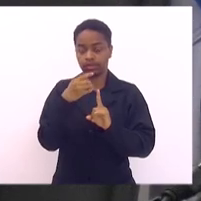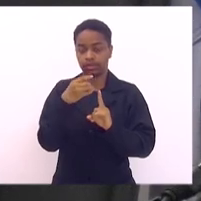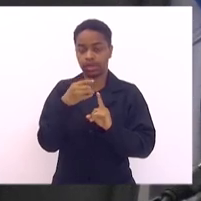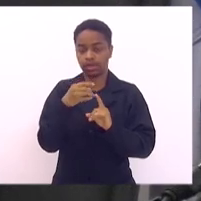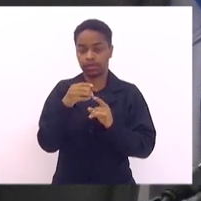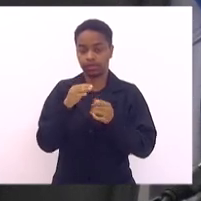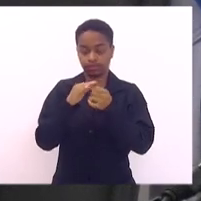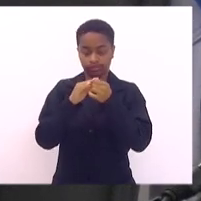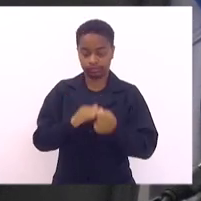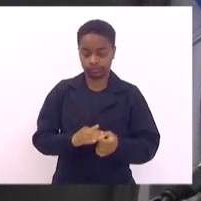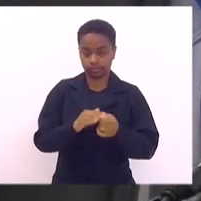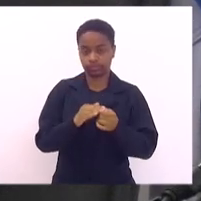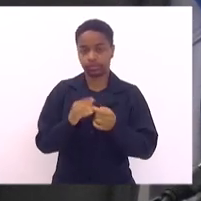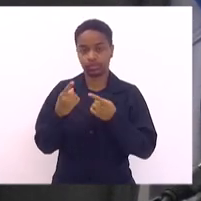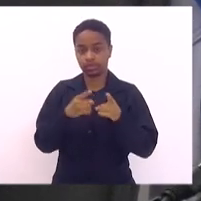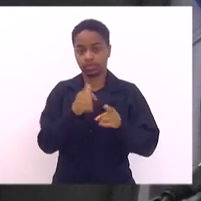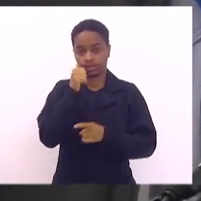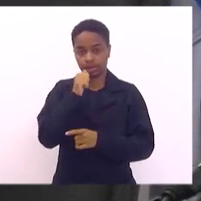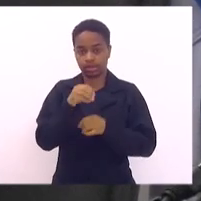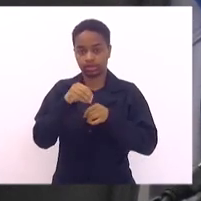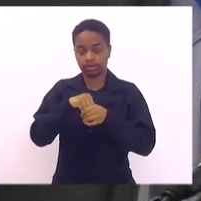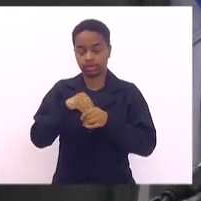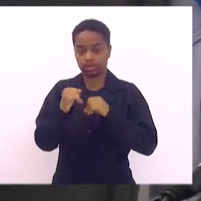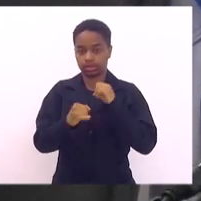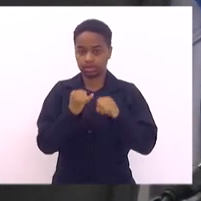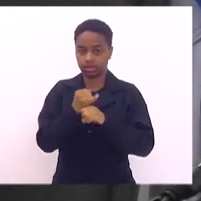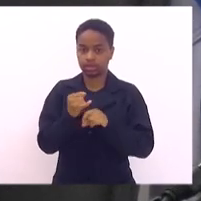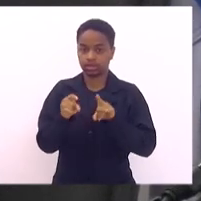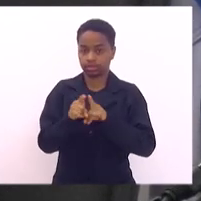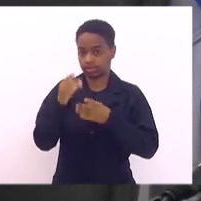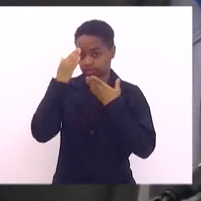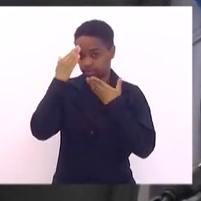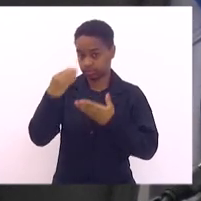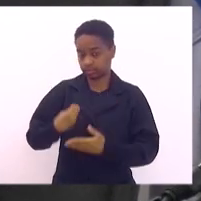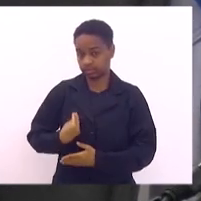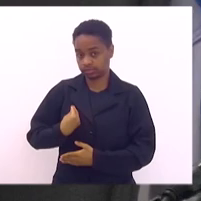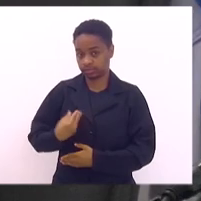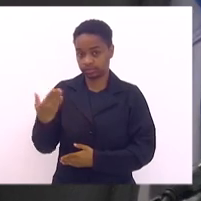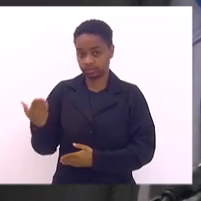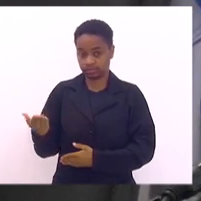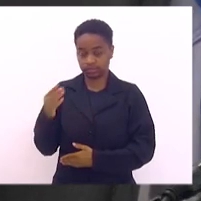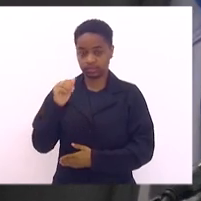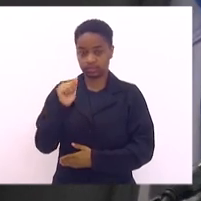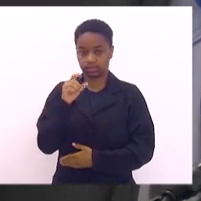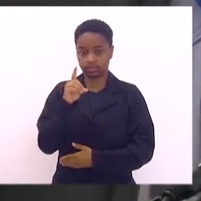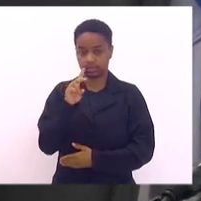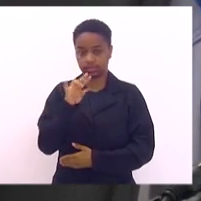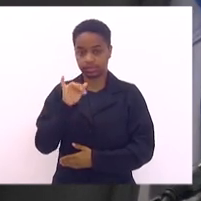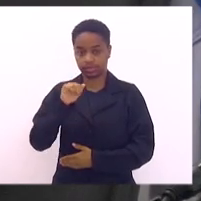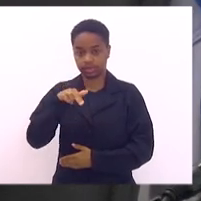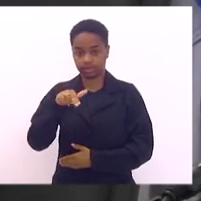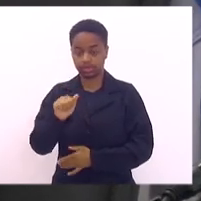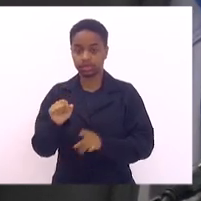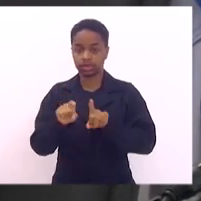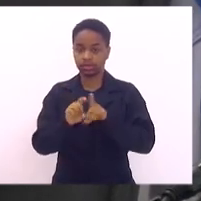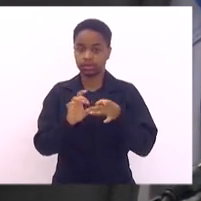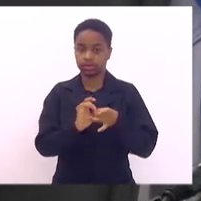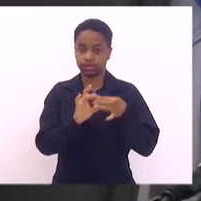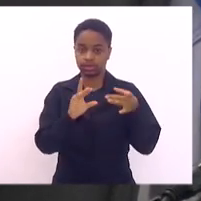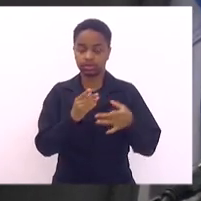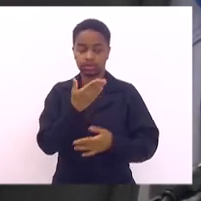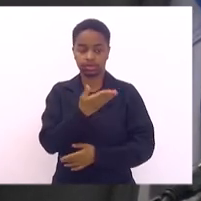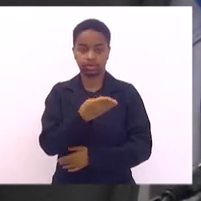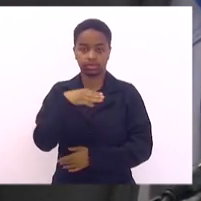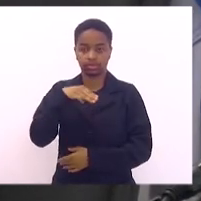a presença da desembargadora Adriana Ramos de Melo e também a disponibilidade da doutora